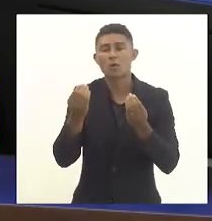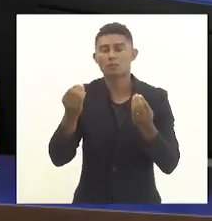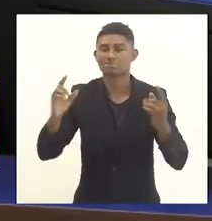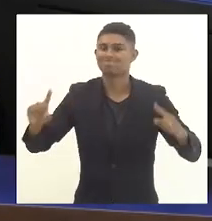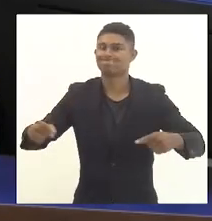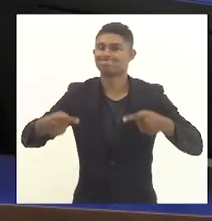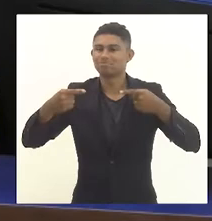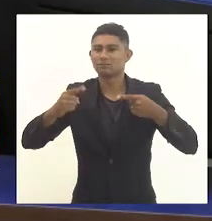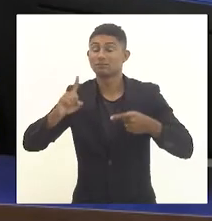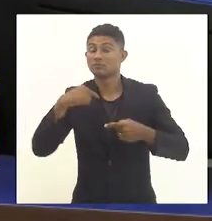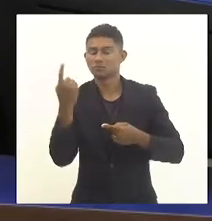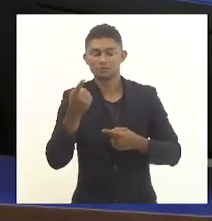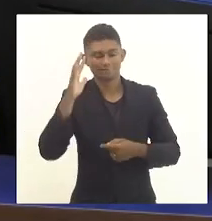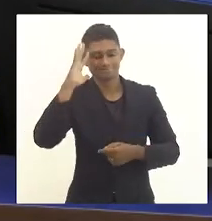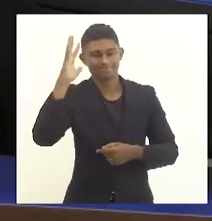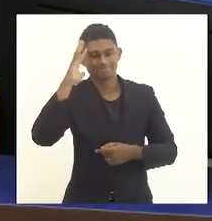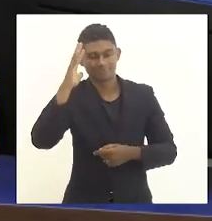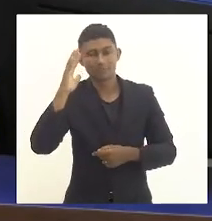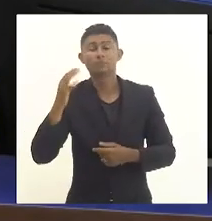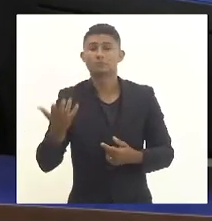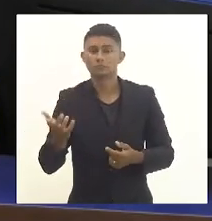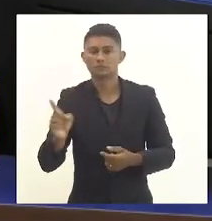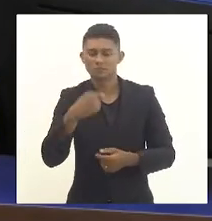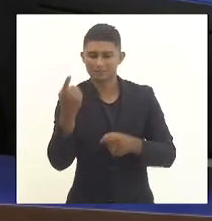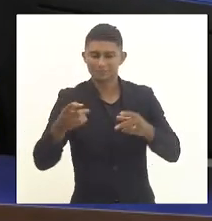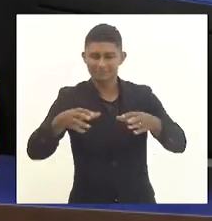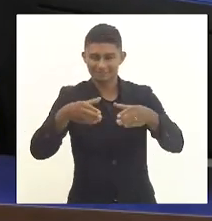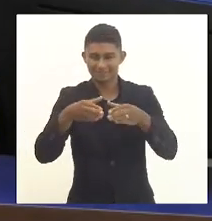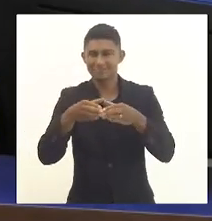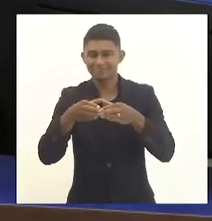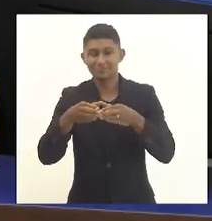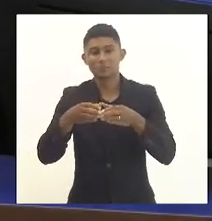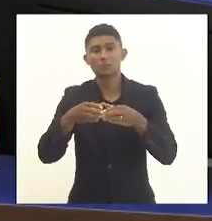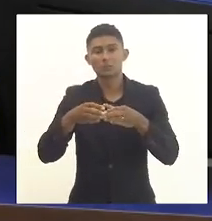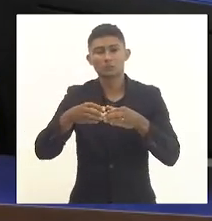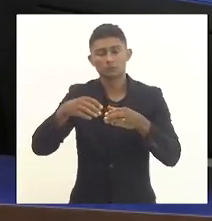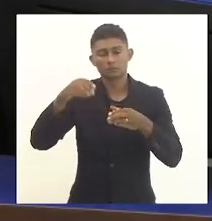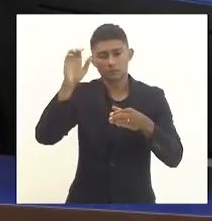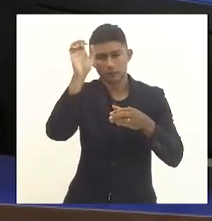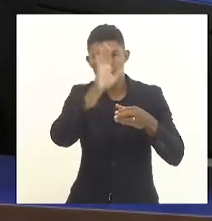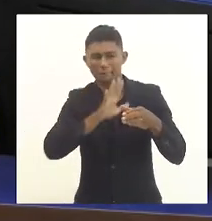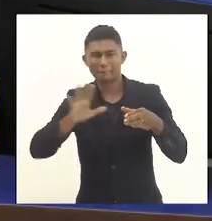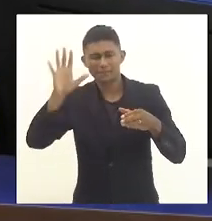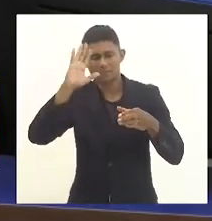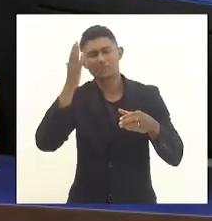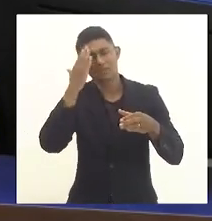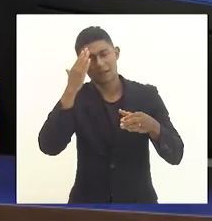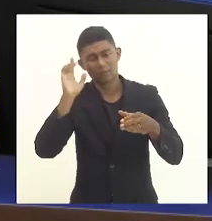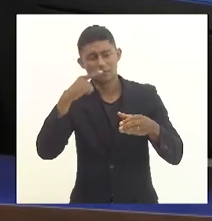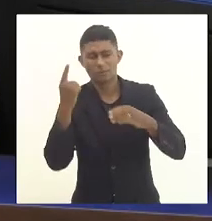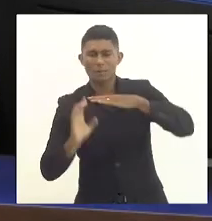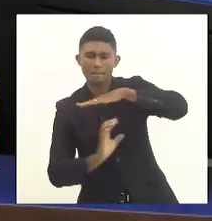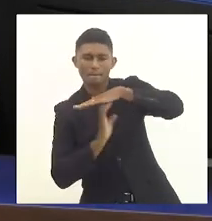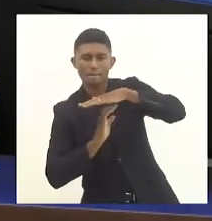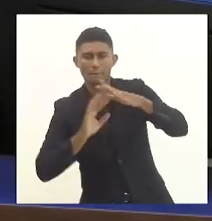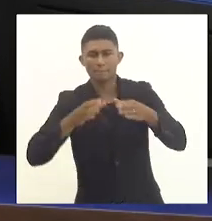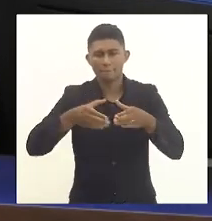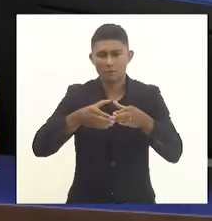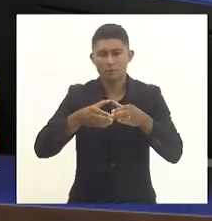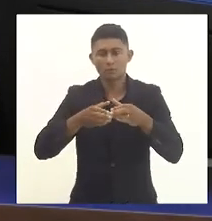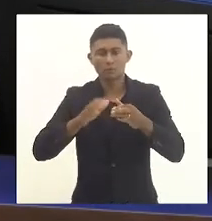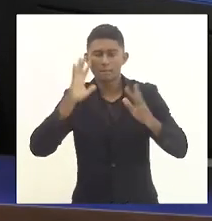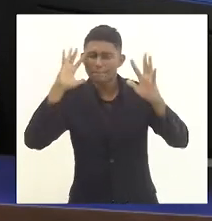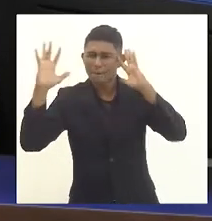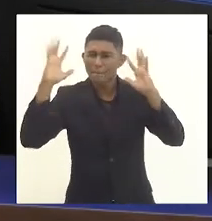nós nos propusemos, como uma agência de competência, né, no território nacional inteiro, a procurar